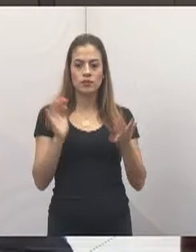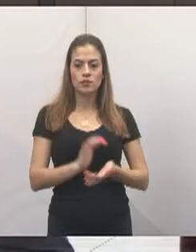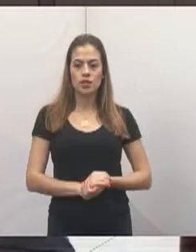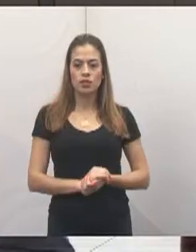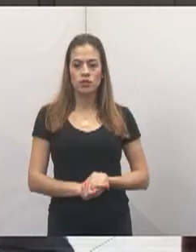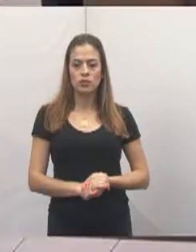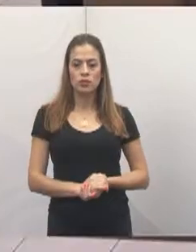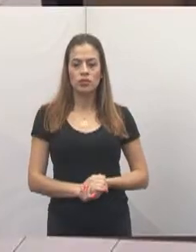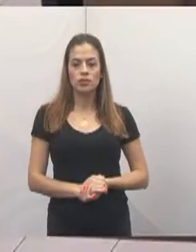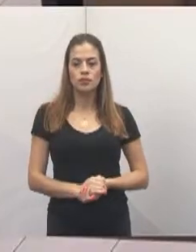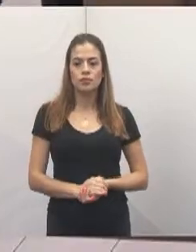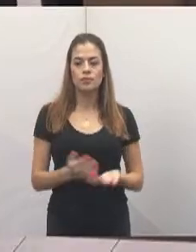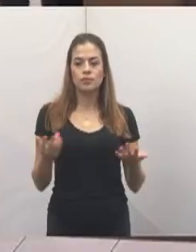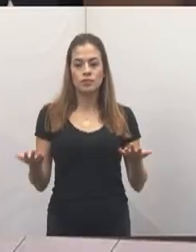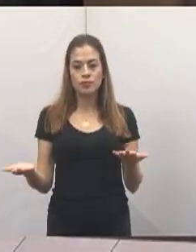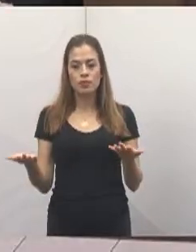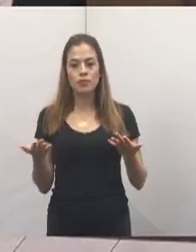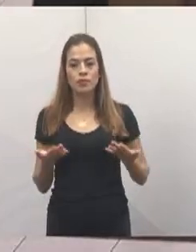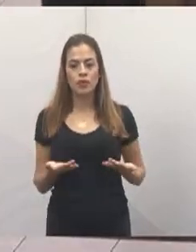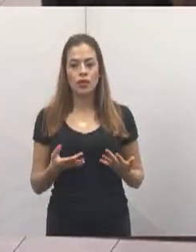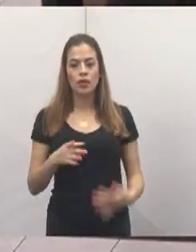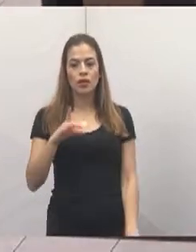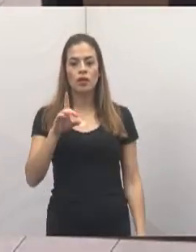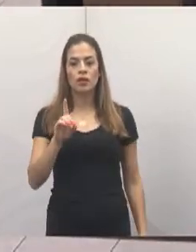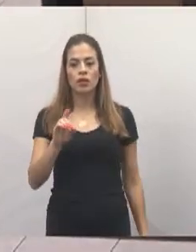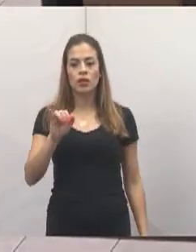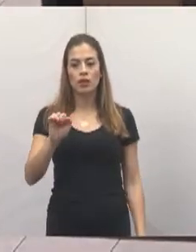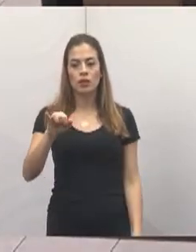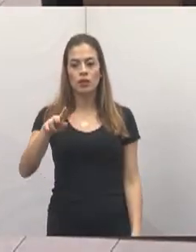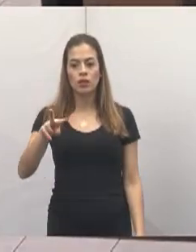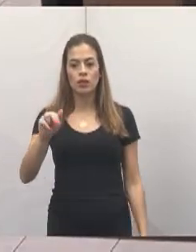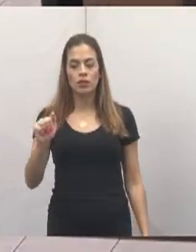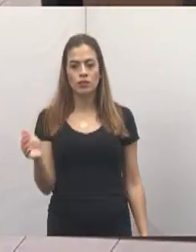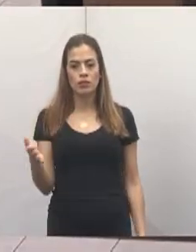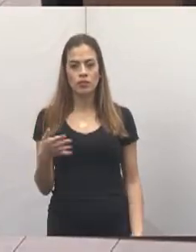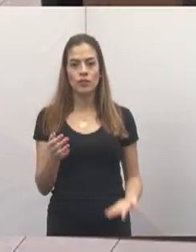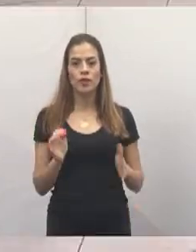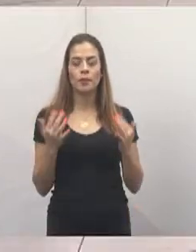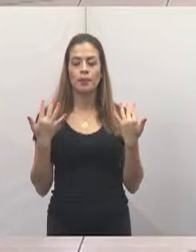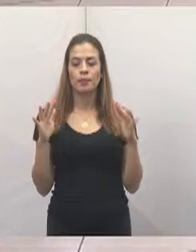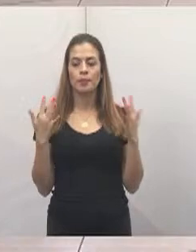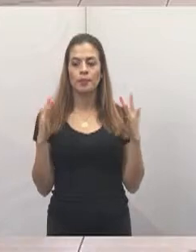Senhoras e senhores, convidamos agora a doutora Diva Lukaschek.